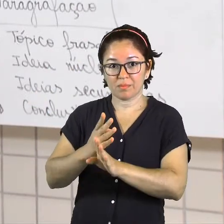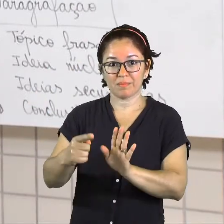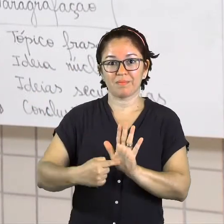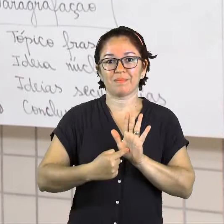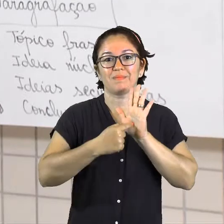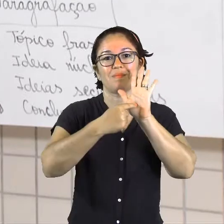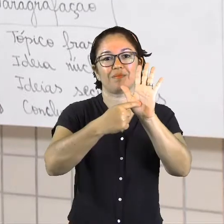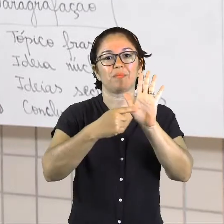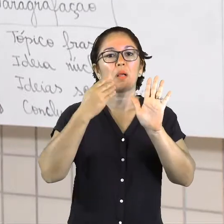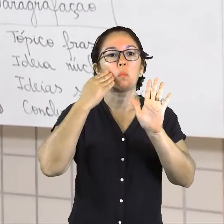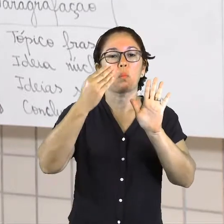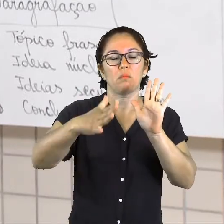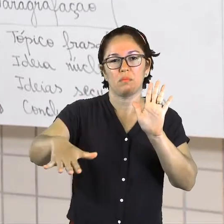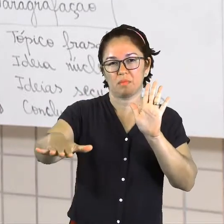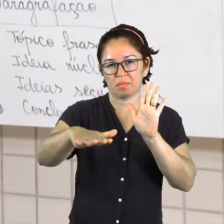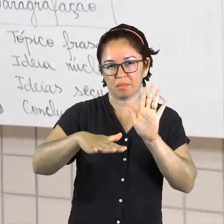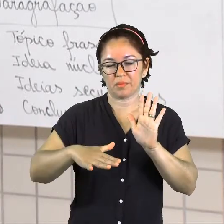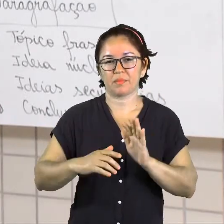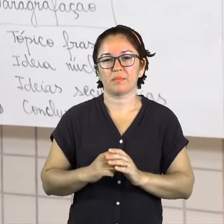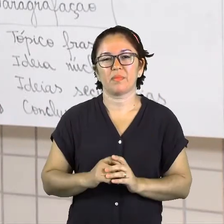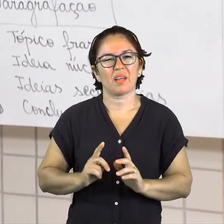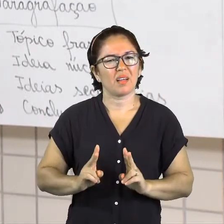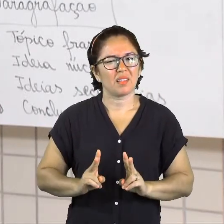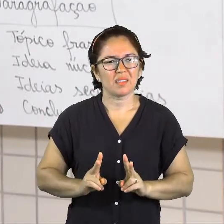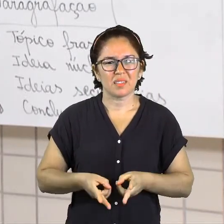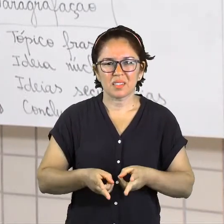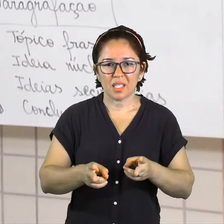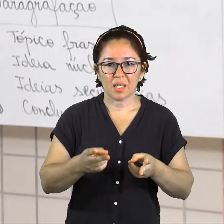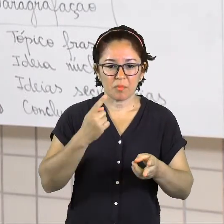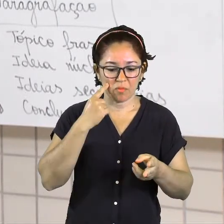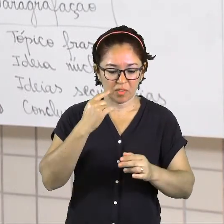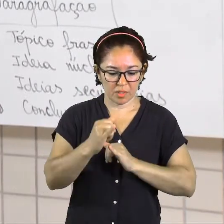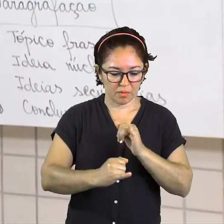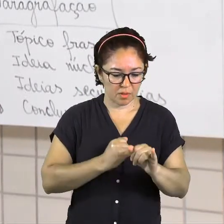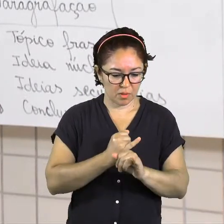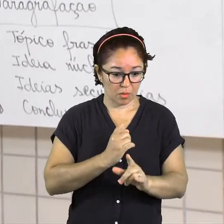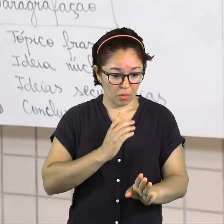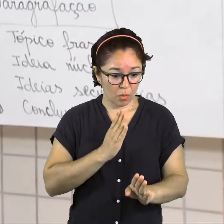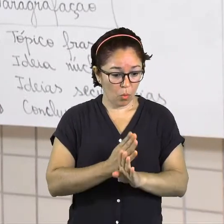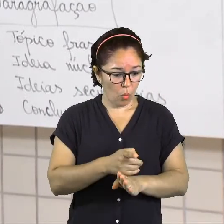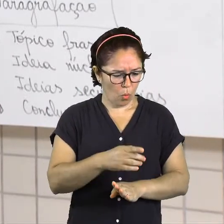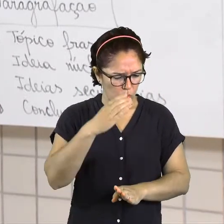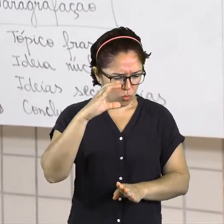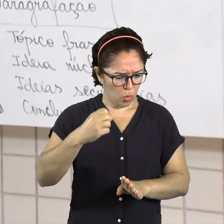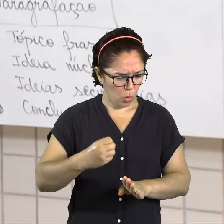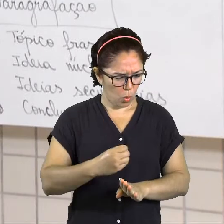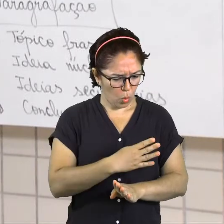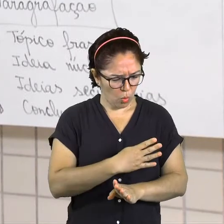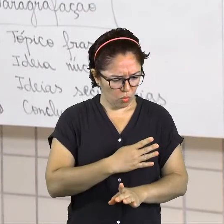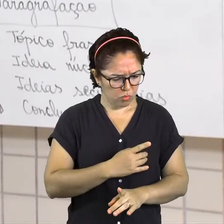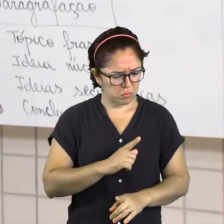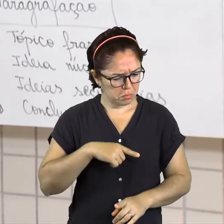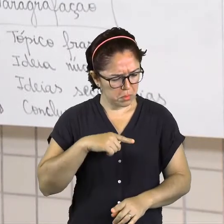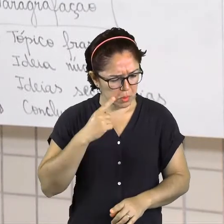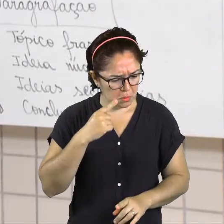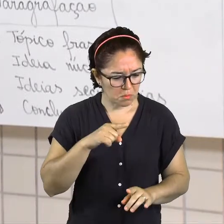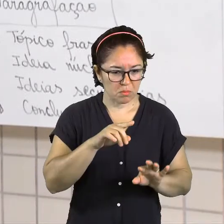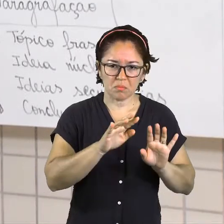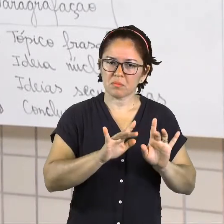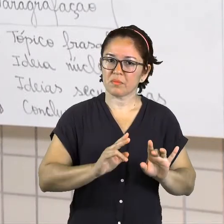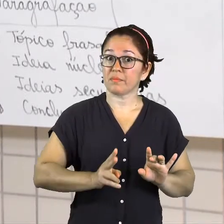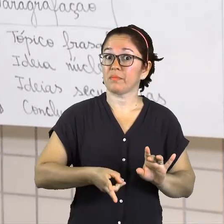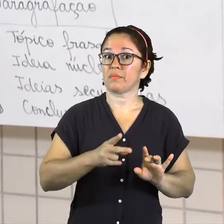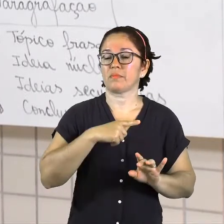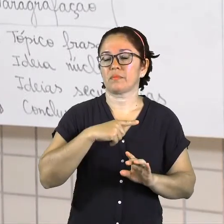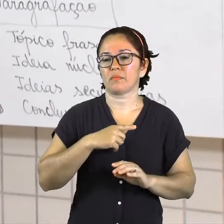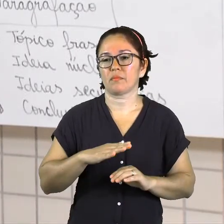artigo são bem publicados, a todo momento você vê algum texto sobre isso, certo? Então, esse gênero